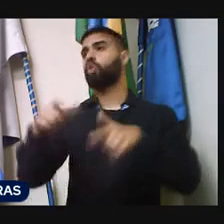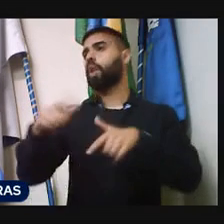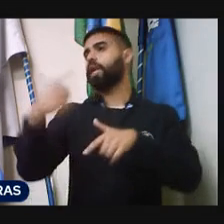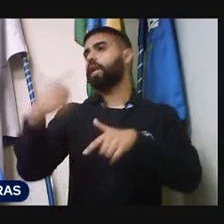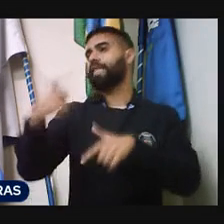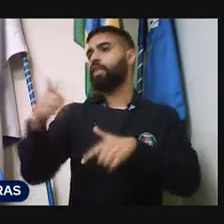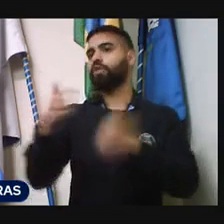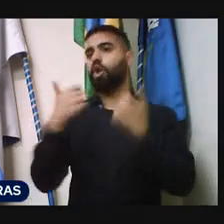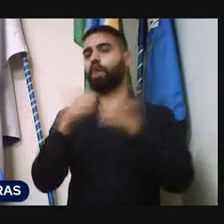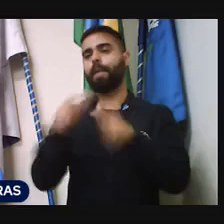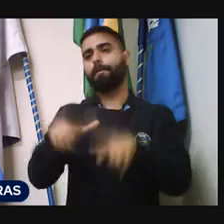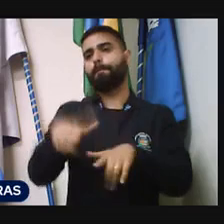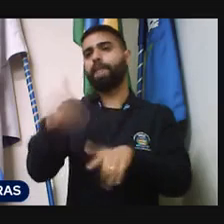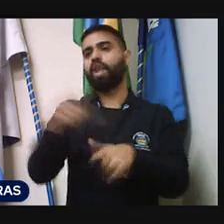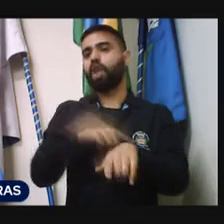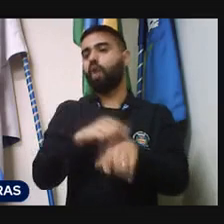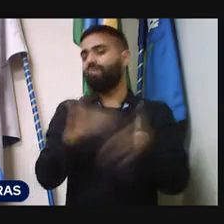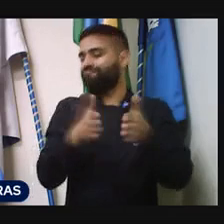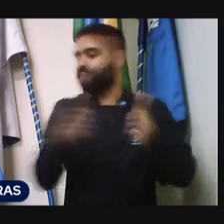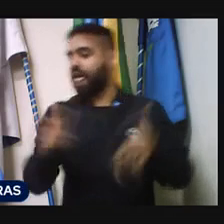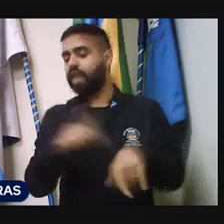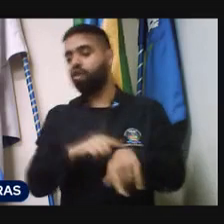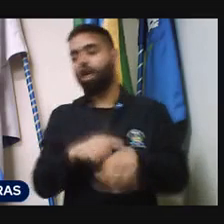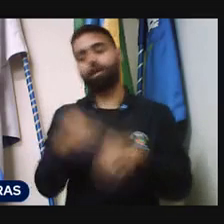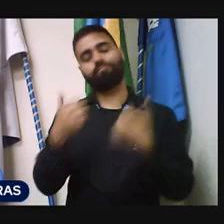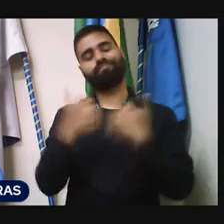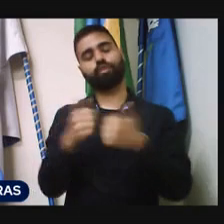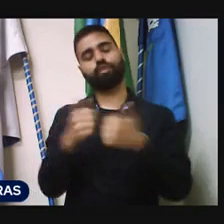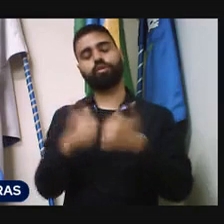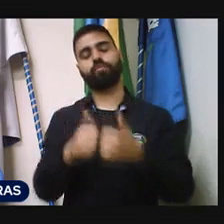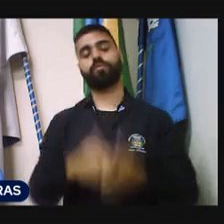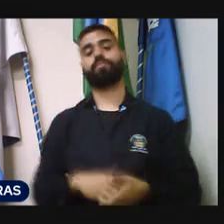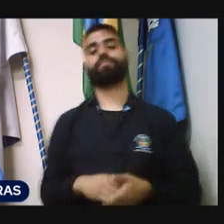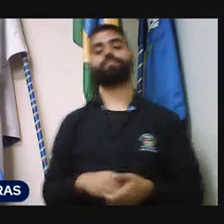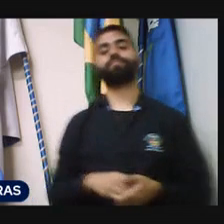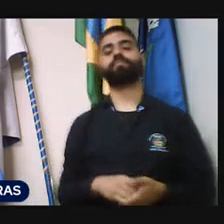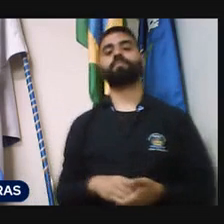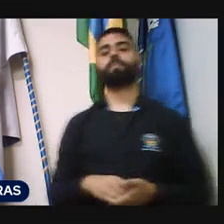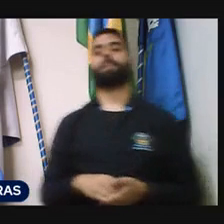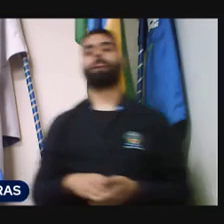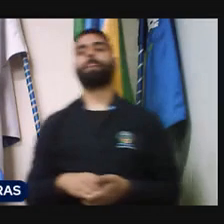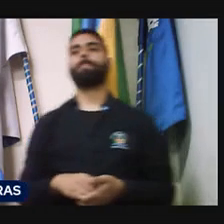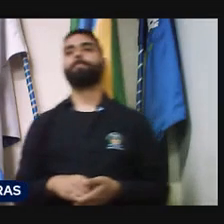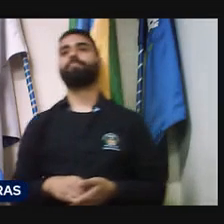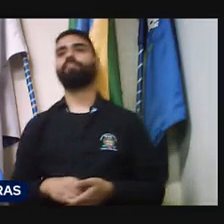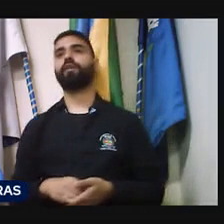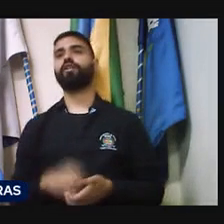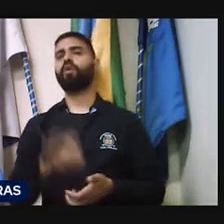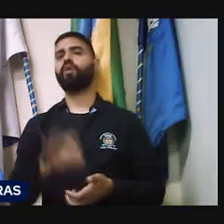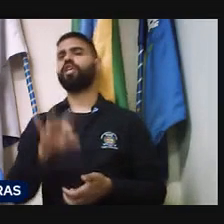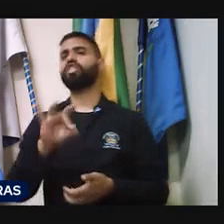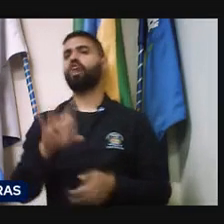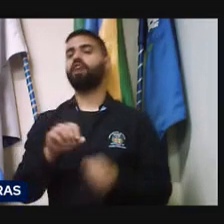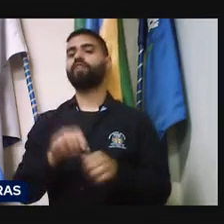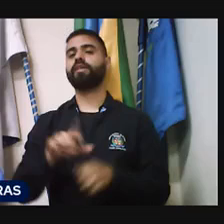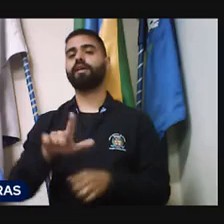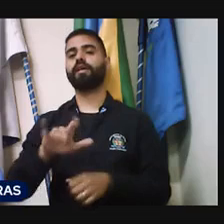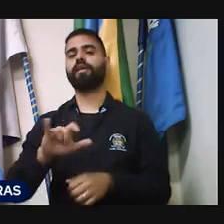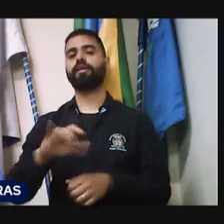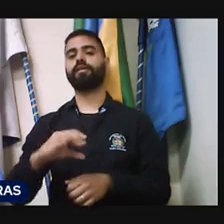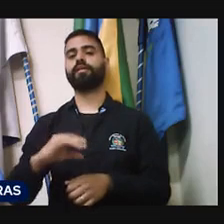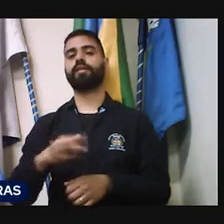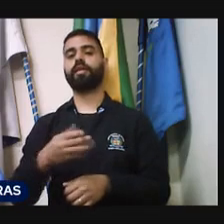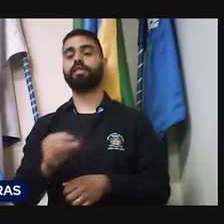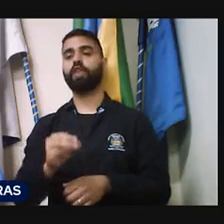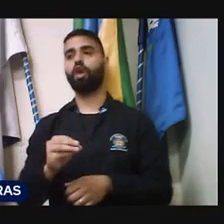melhorar os horários dos distritos enfim e não adianta só fazer a licitação para agradar o empresário